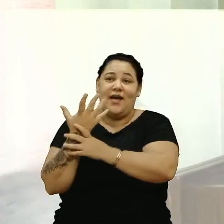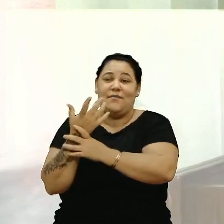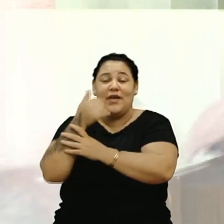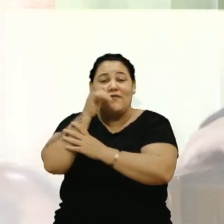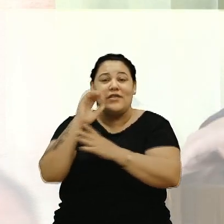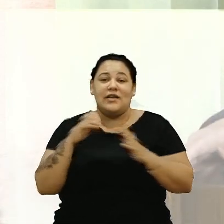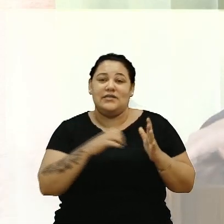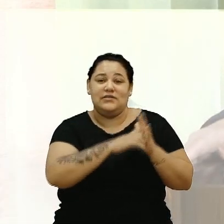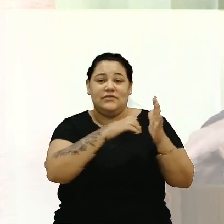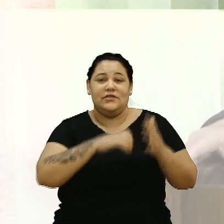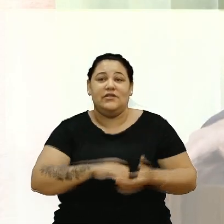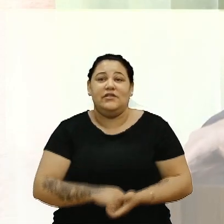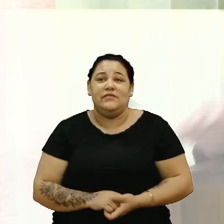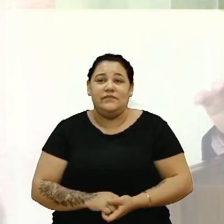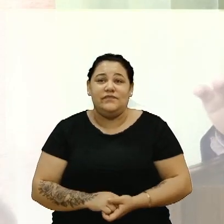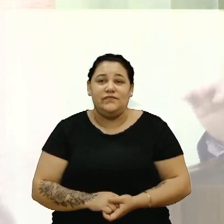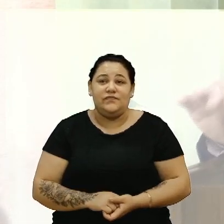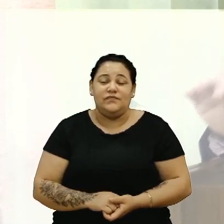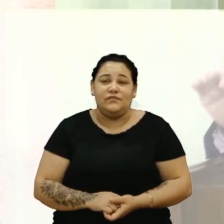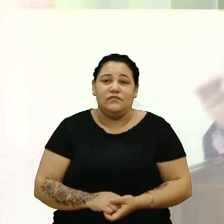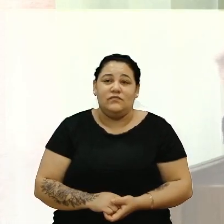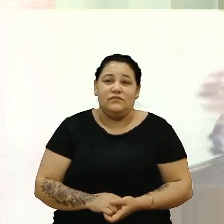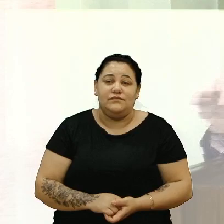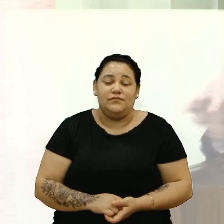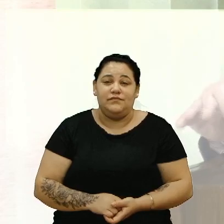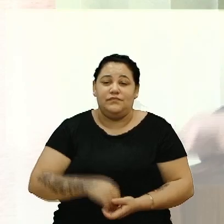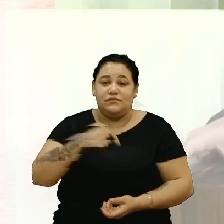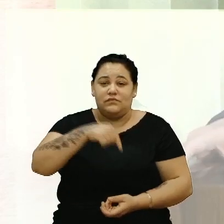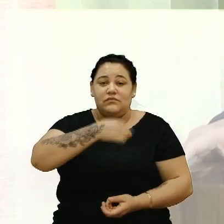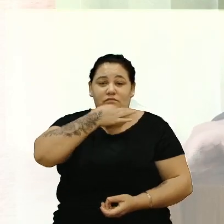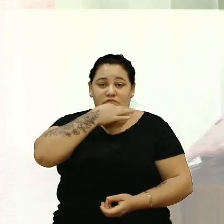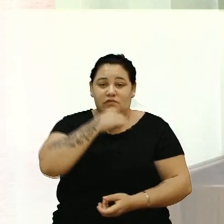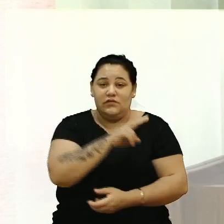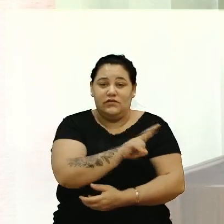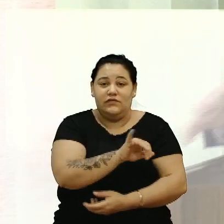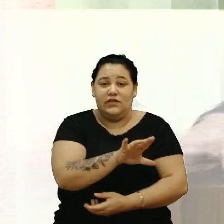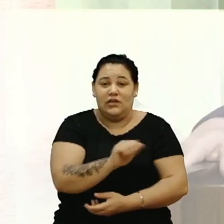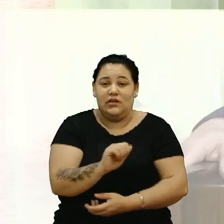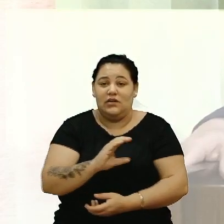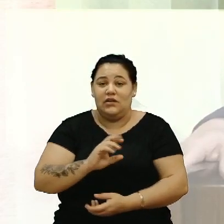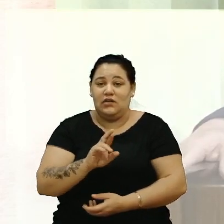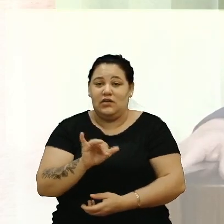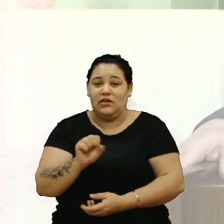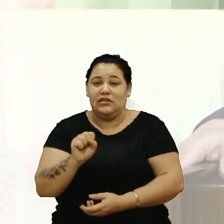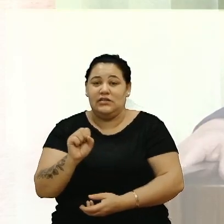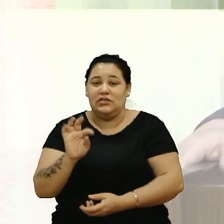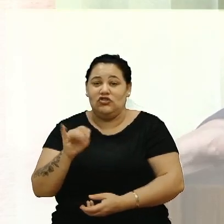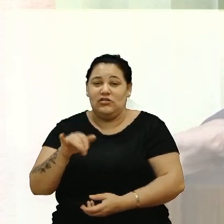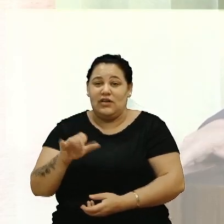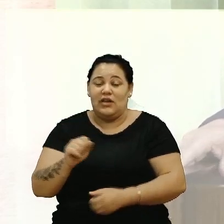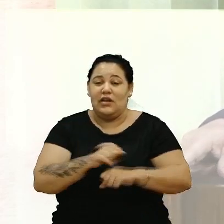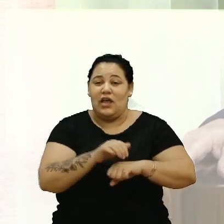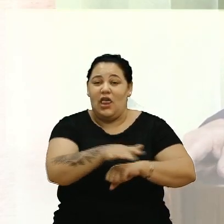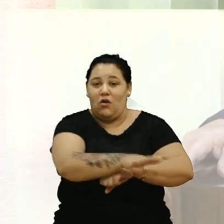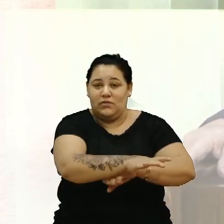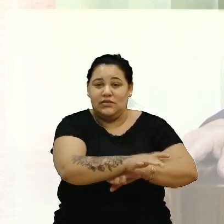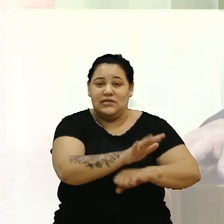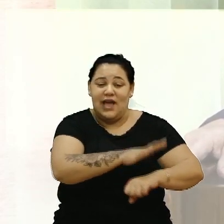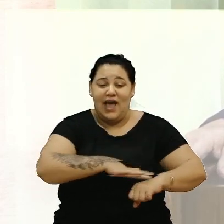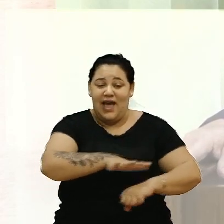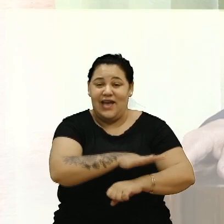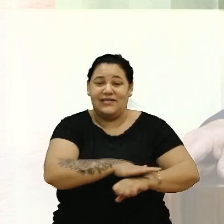tornar comuns. Aqui em Caxias, então, Vila Cristina e Galópolis, né, emergem como áreas mais afetadas no